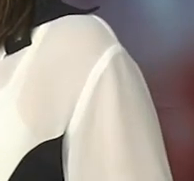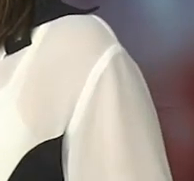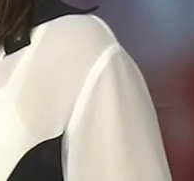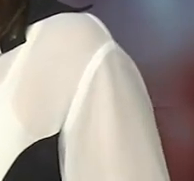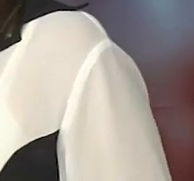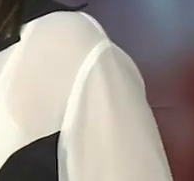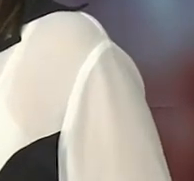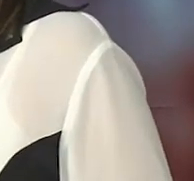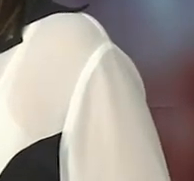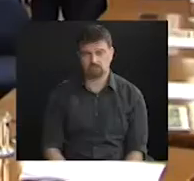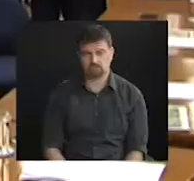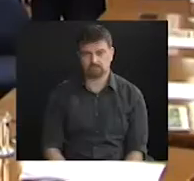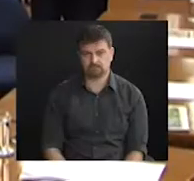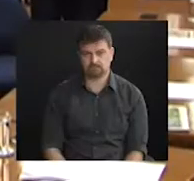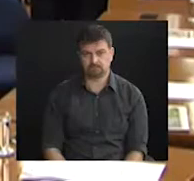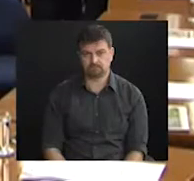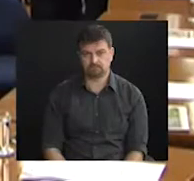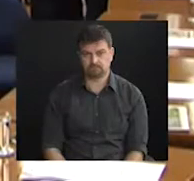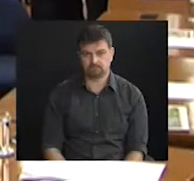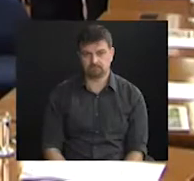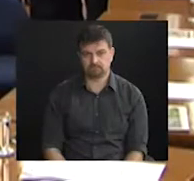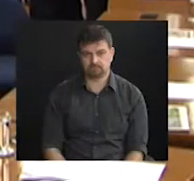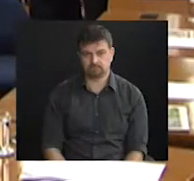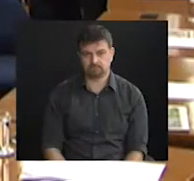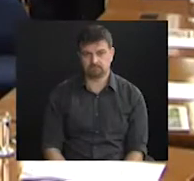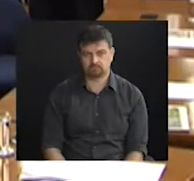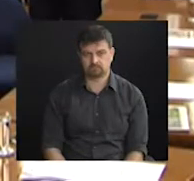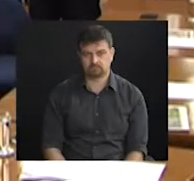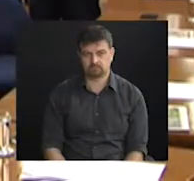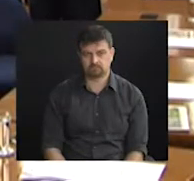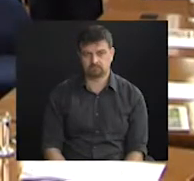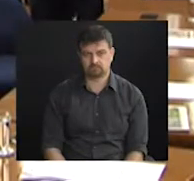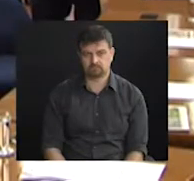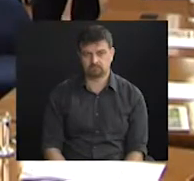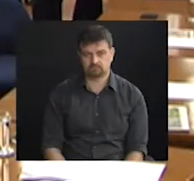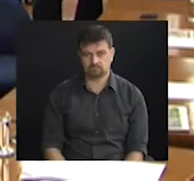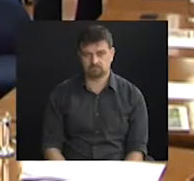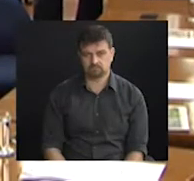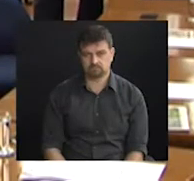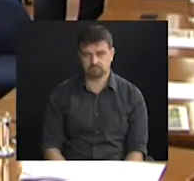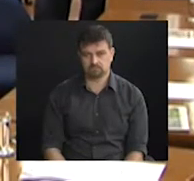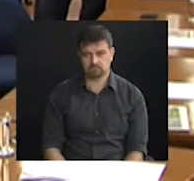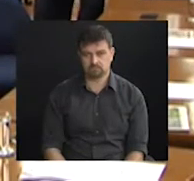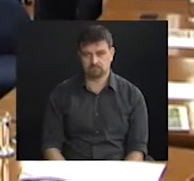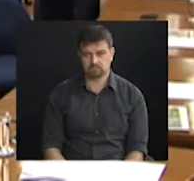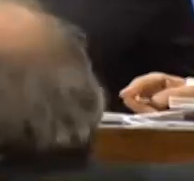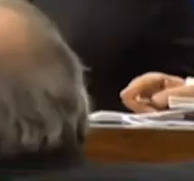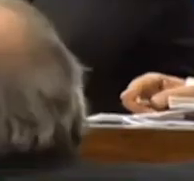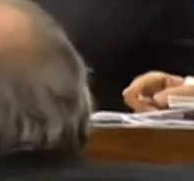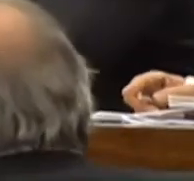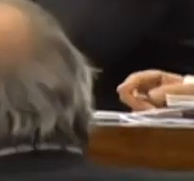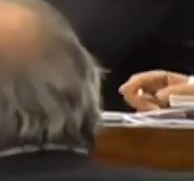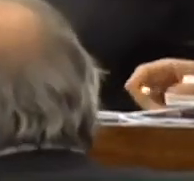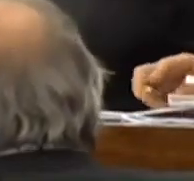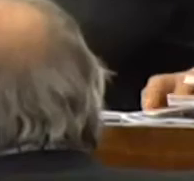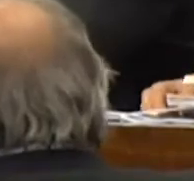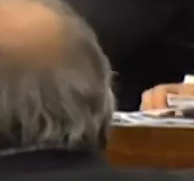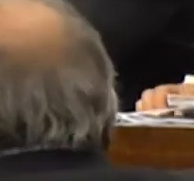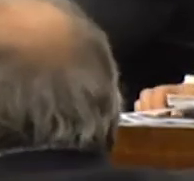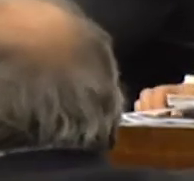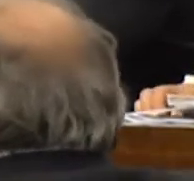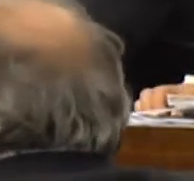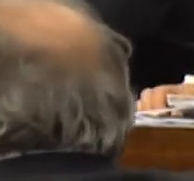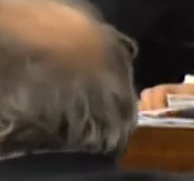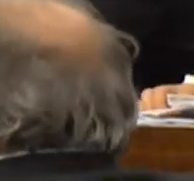defesa e transparência política no início do mês foi aprovada mudança regimental que permite que esse prefeitos façam a